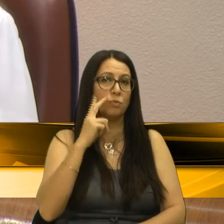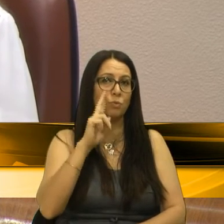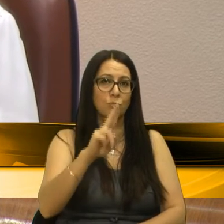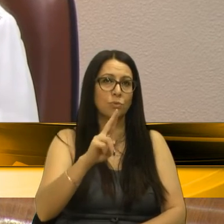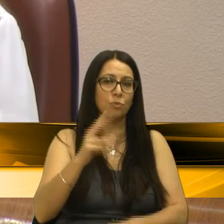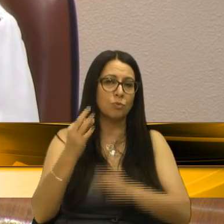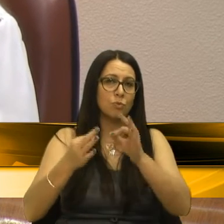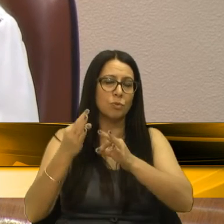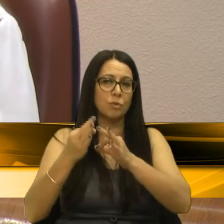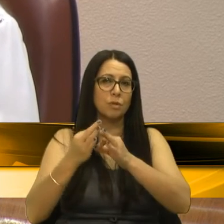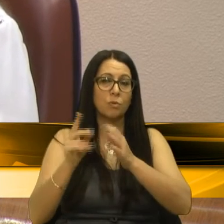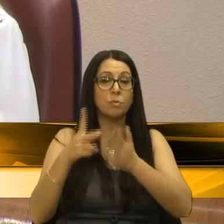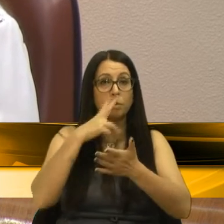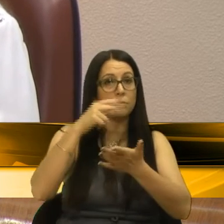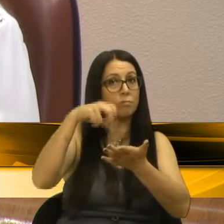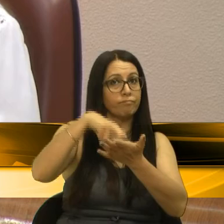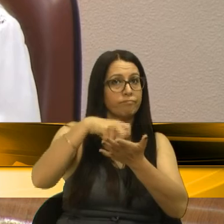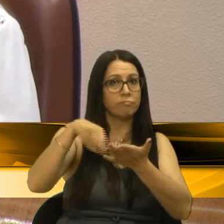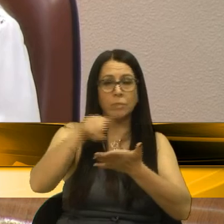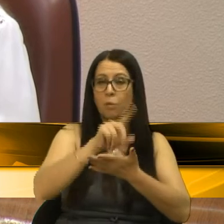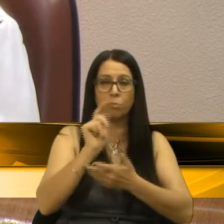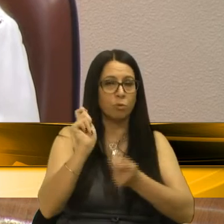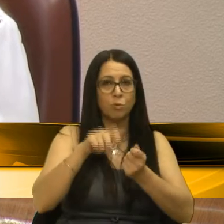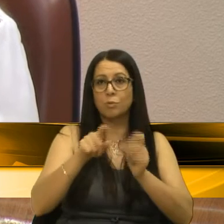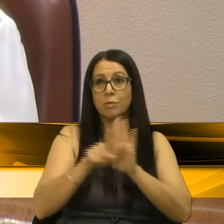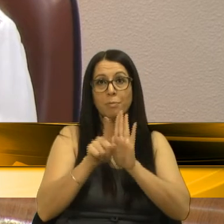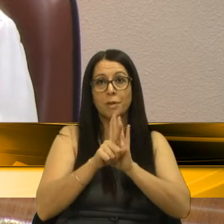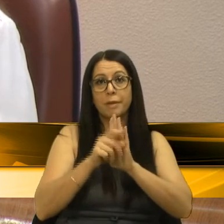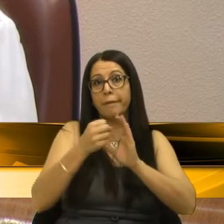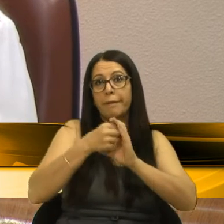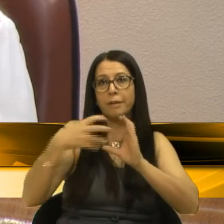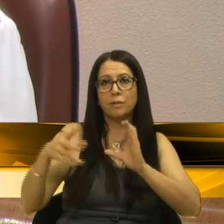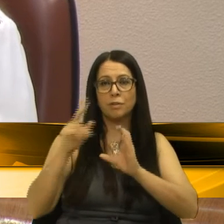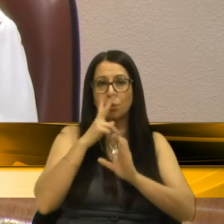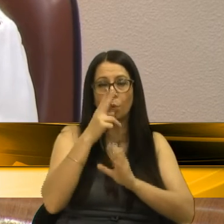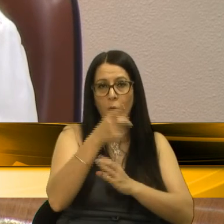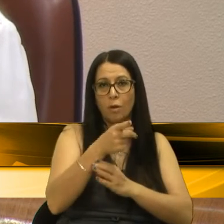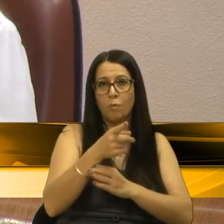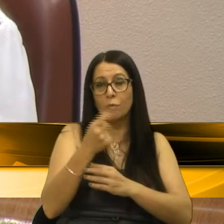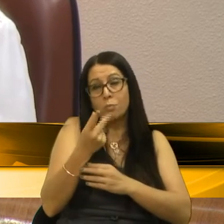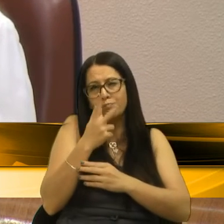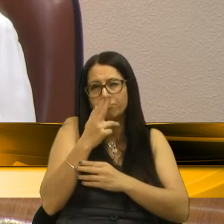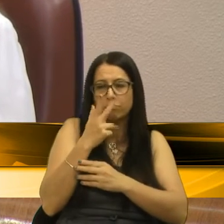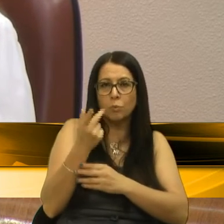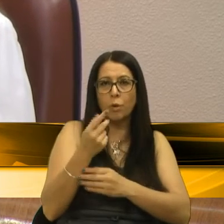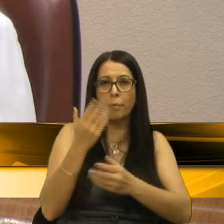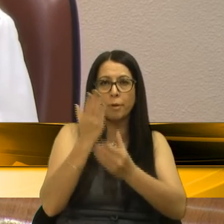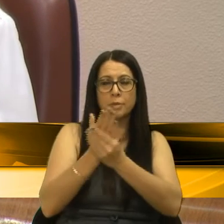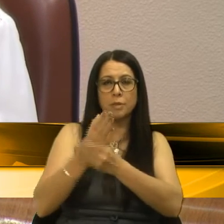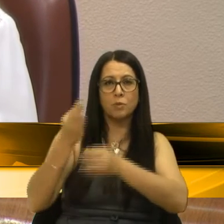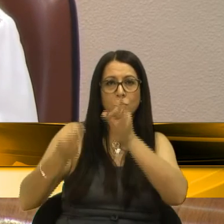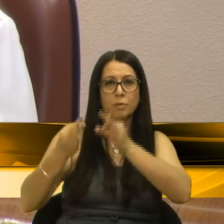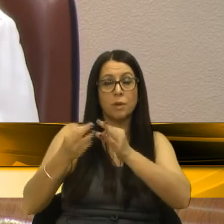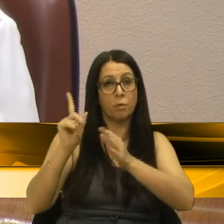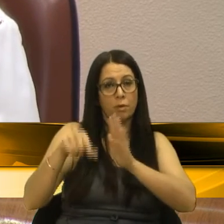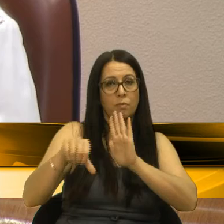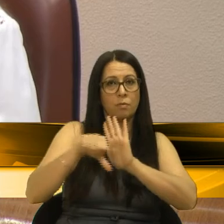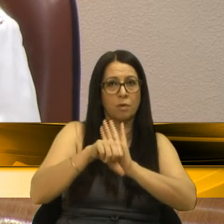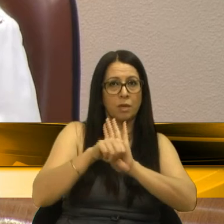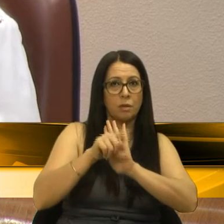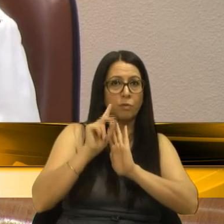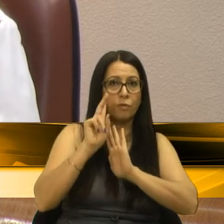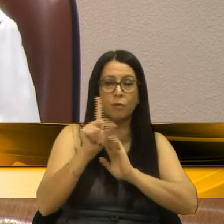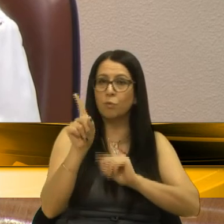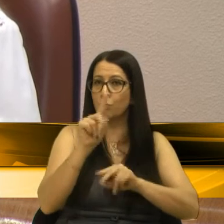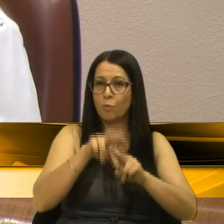de caráter punitivo. Não possui, portanto, característica que o iguale ou assemelhe ao processo judicial criminal, motivo pelo